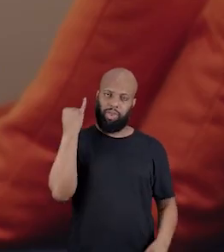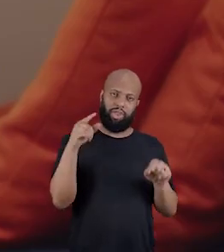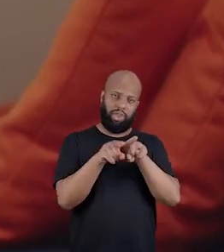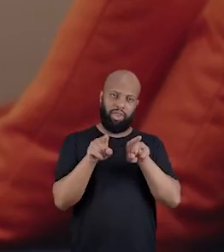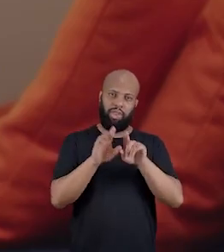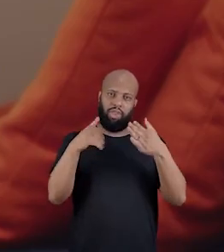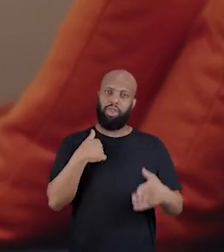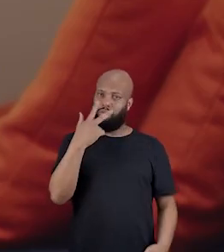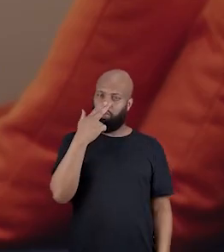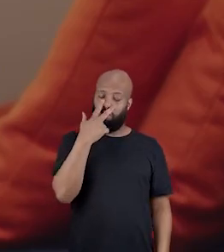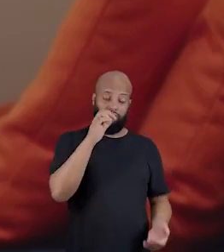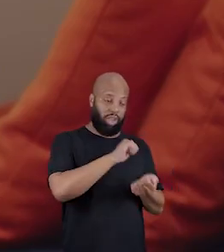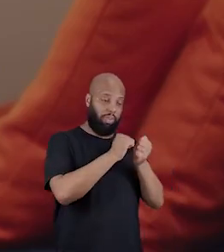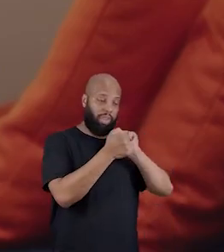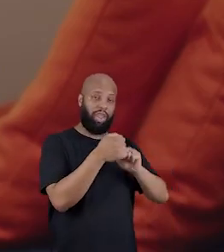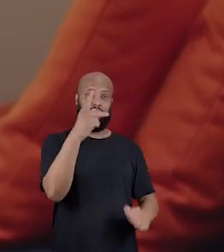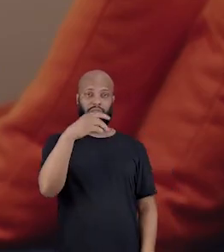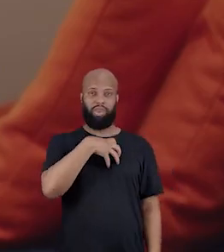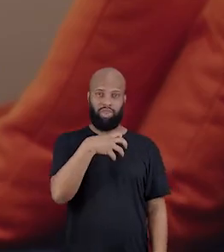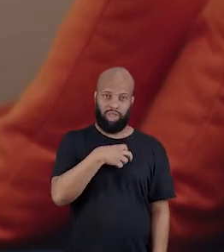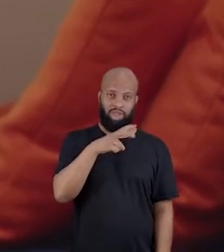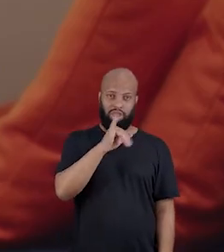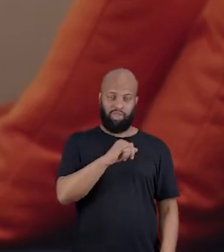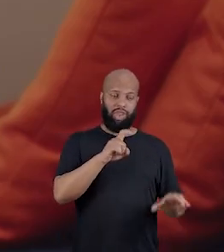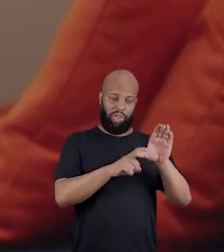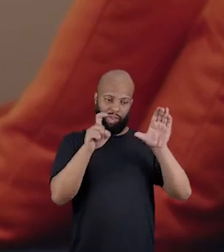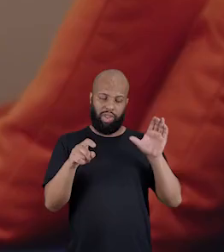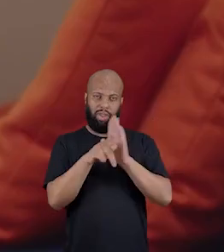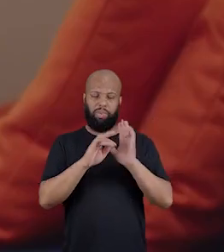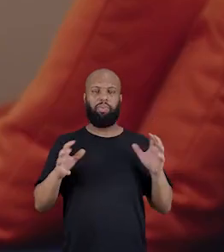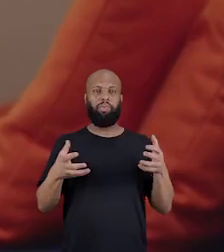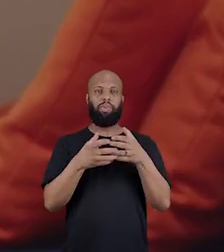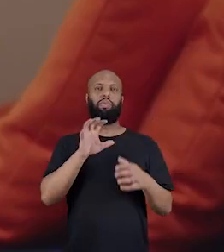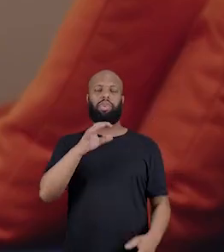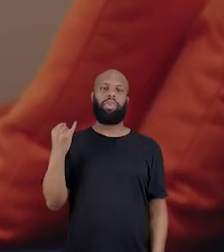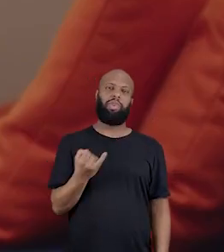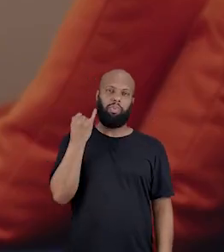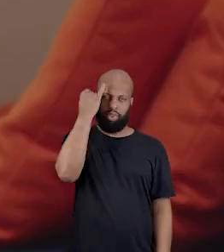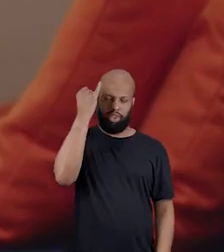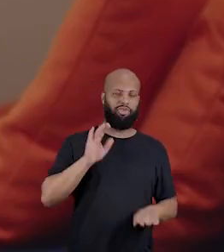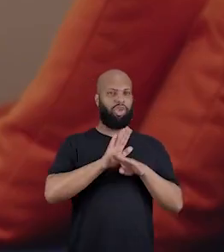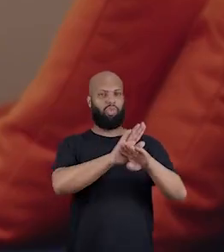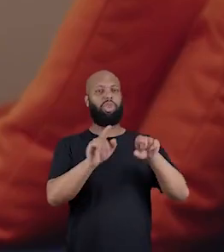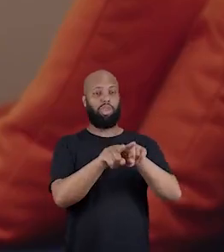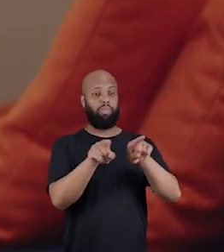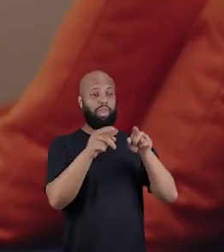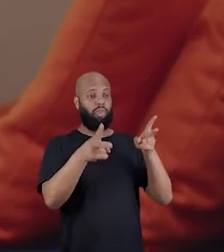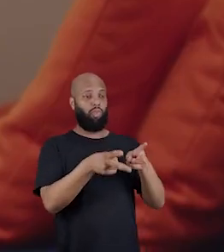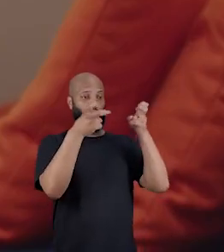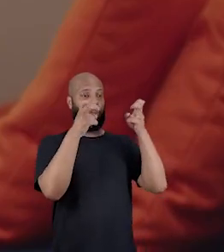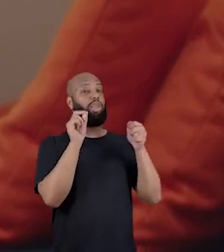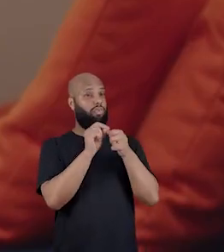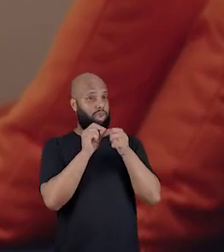Então, acho que adaptar o seu estilo e o jeito que você vai calibrar a autonomia com o time, essa ferramenta ajuda muito.